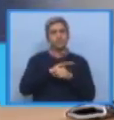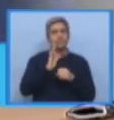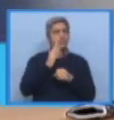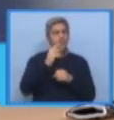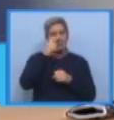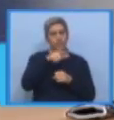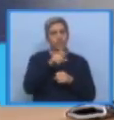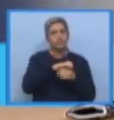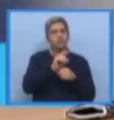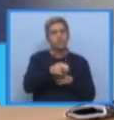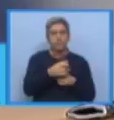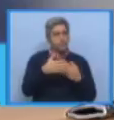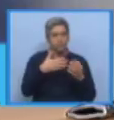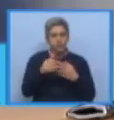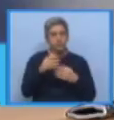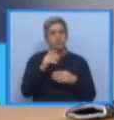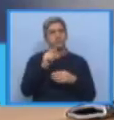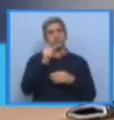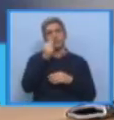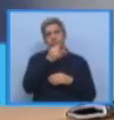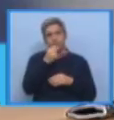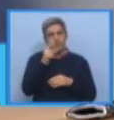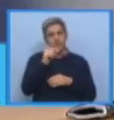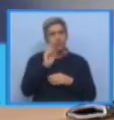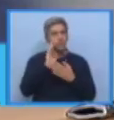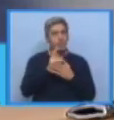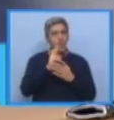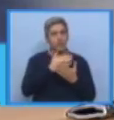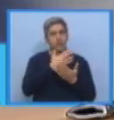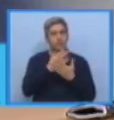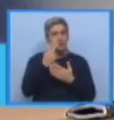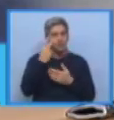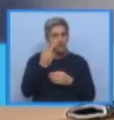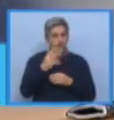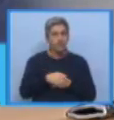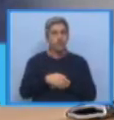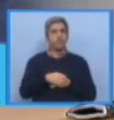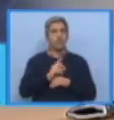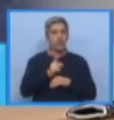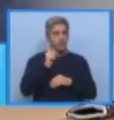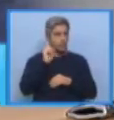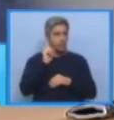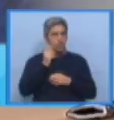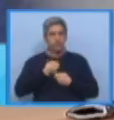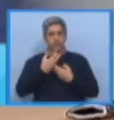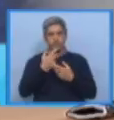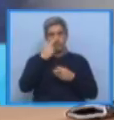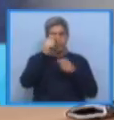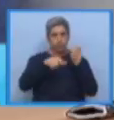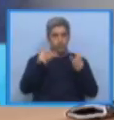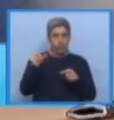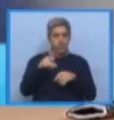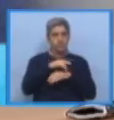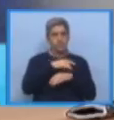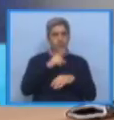da pessoa, inclusive no sofrimento e inclusive nos últimos anos de vida. Portanto, é isso que é importante transmitir às pessoas, e